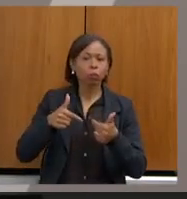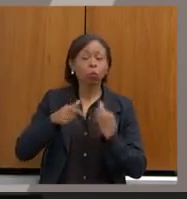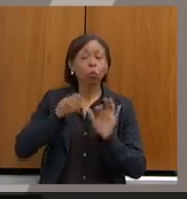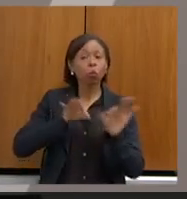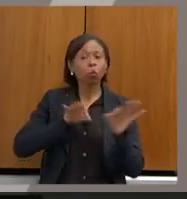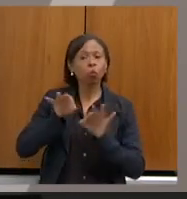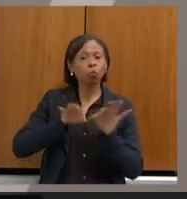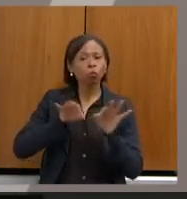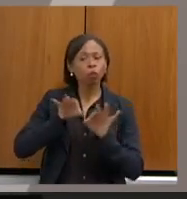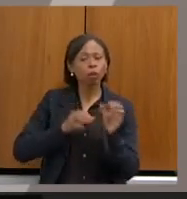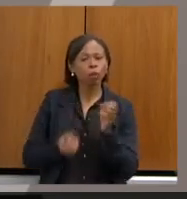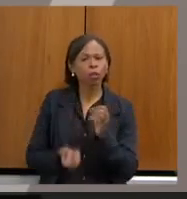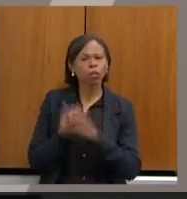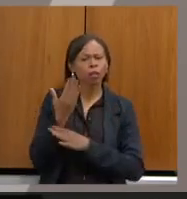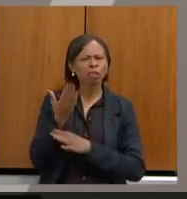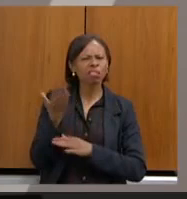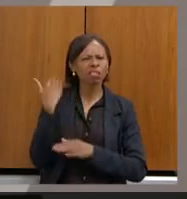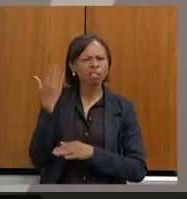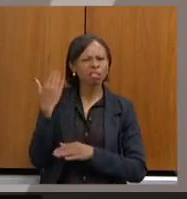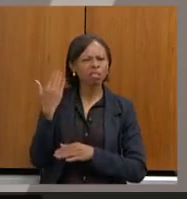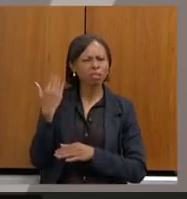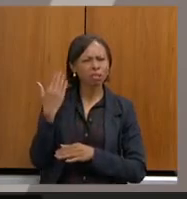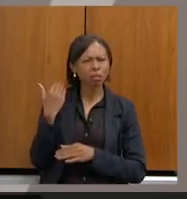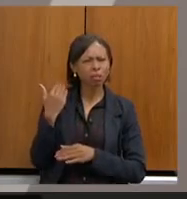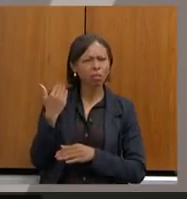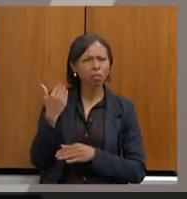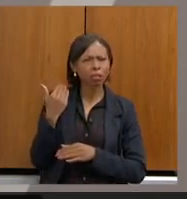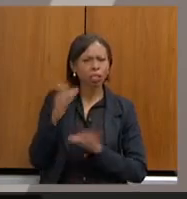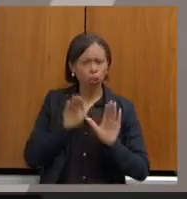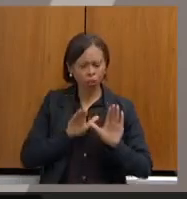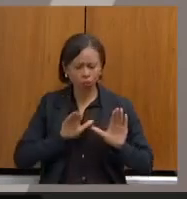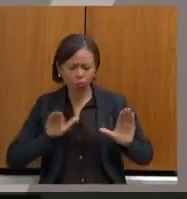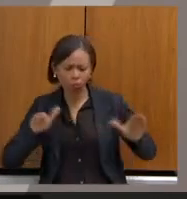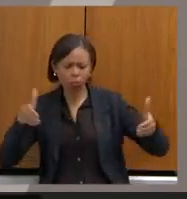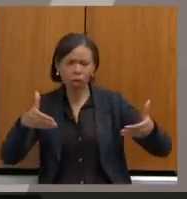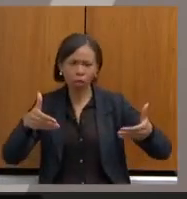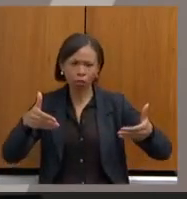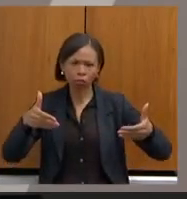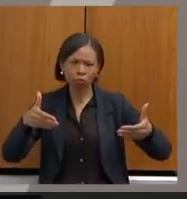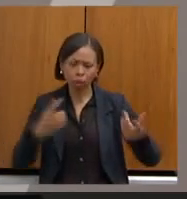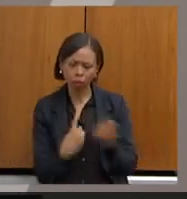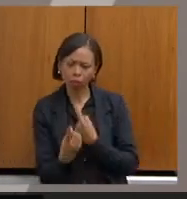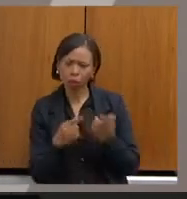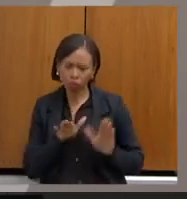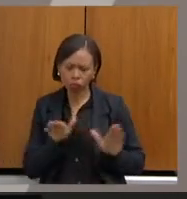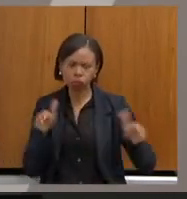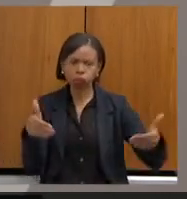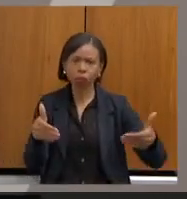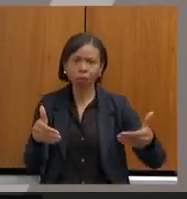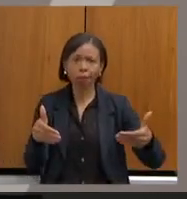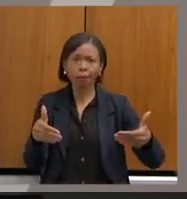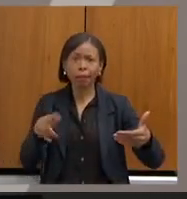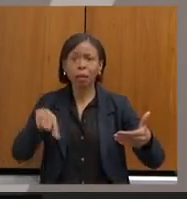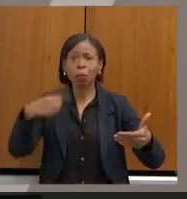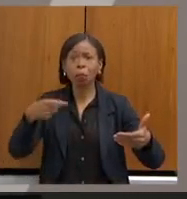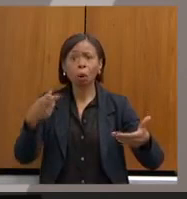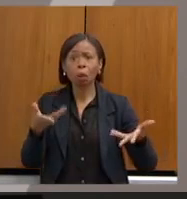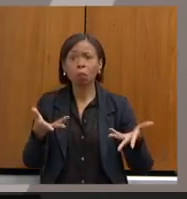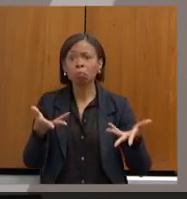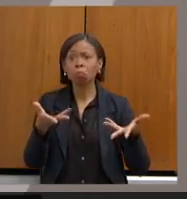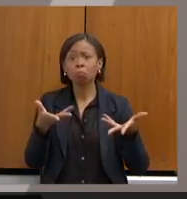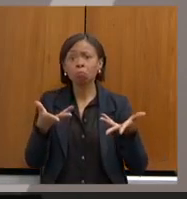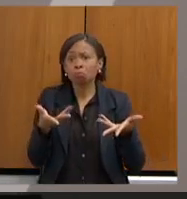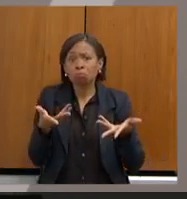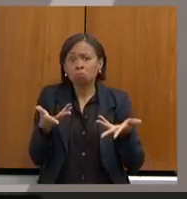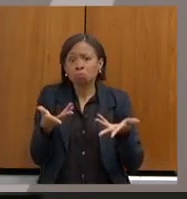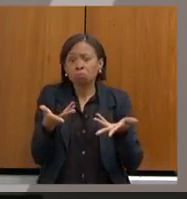da ave de cercar as fronteiras Uso relaxamento e muitas vezes